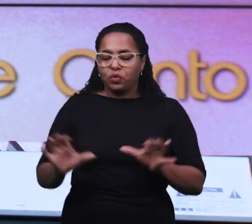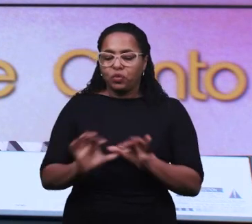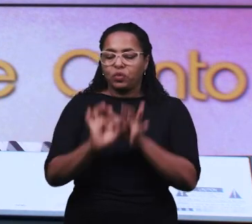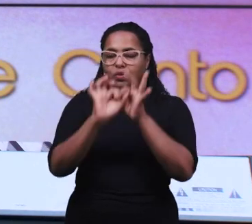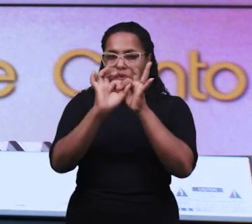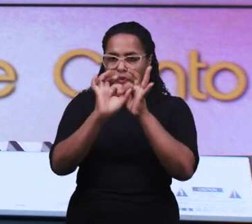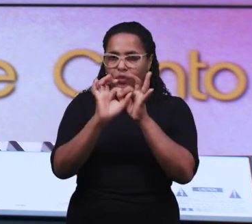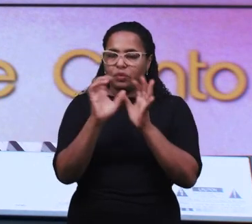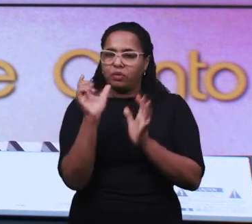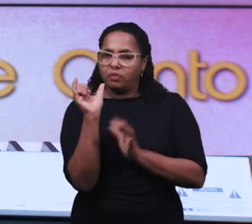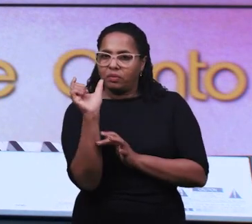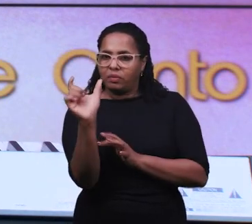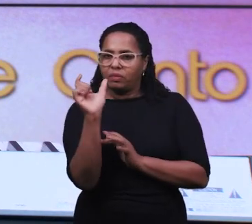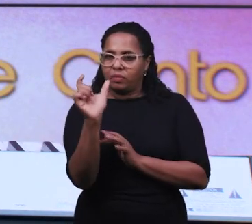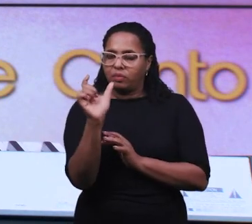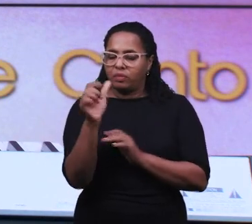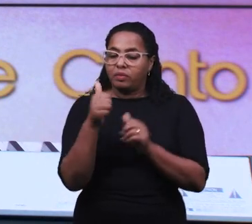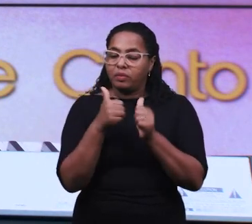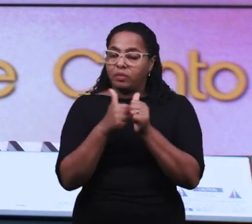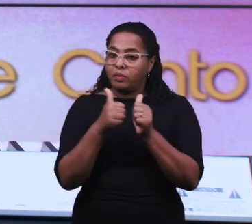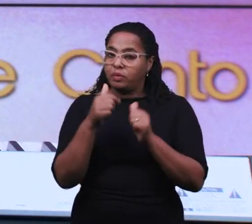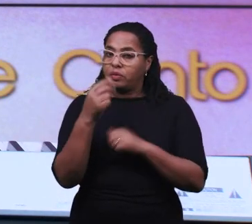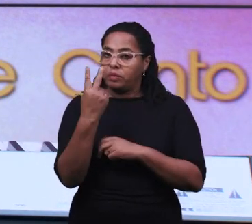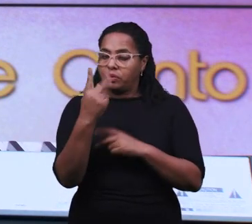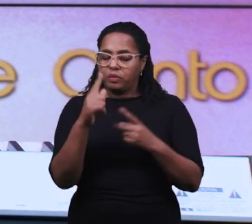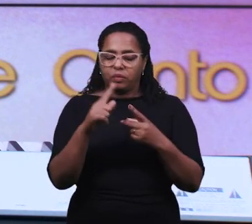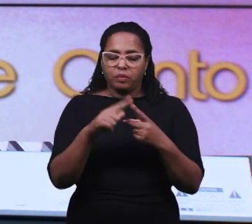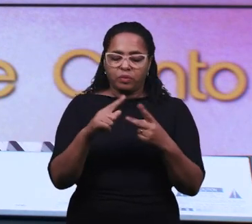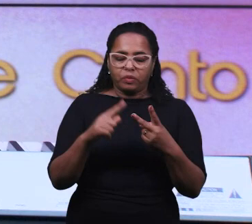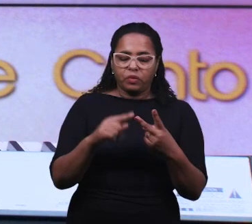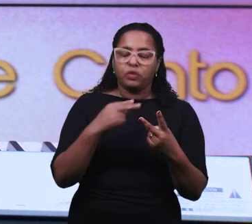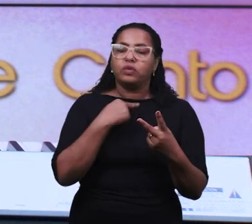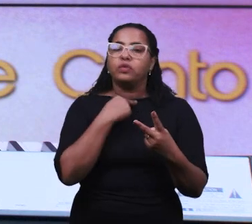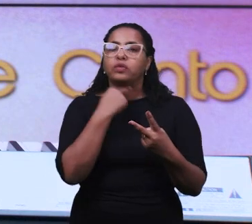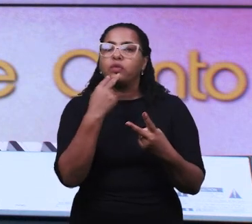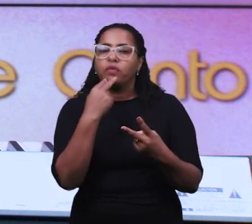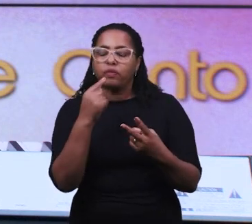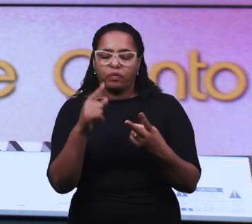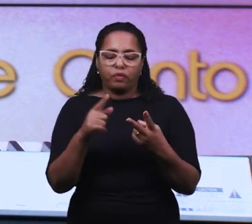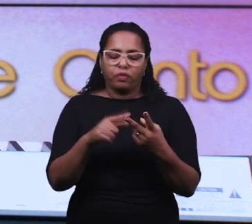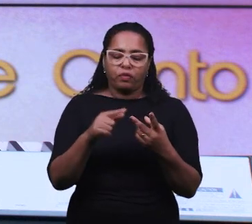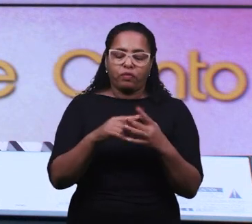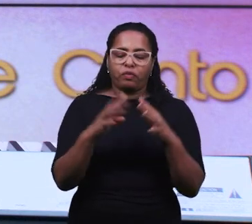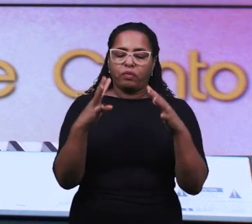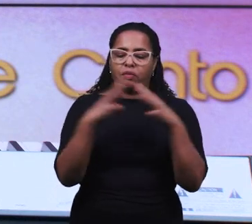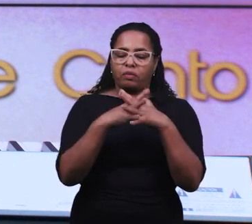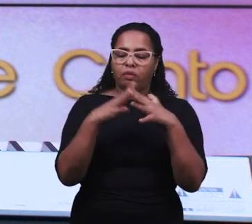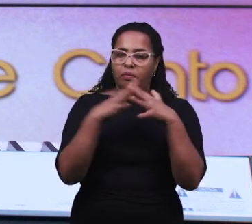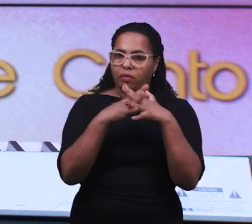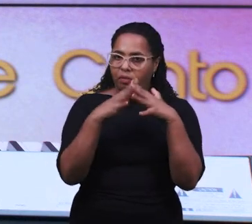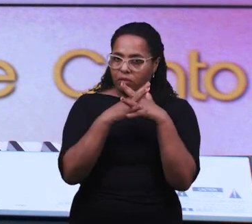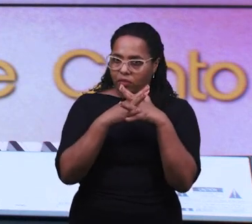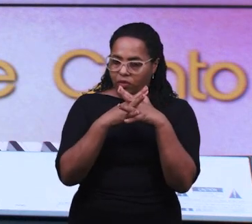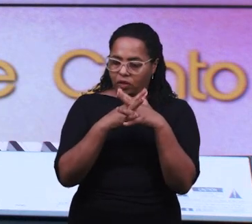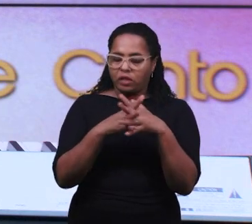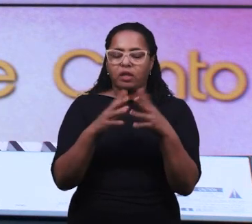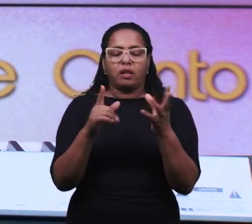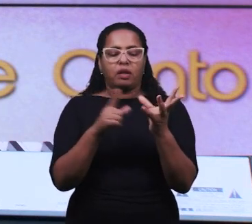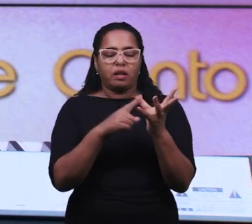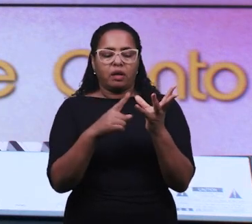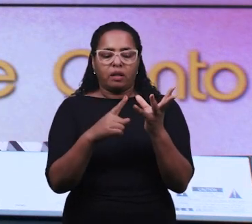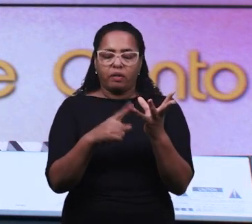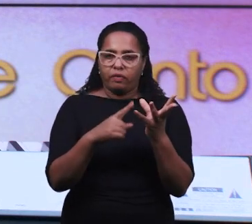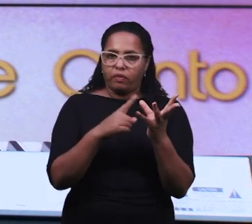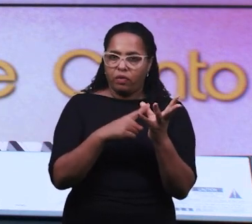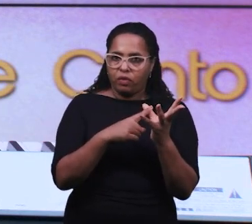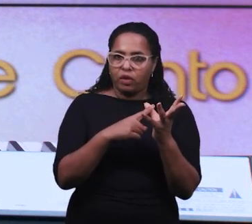das palavras, nós temos dois segmentos: segmentos vocálicos, segmentos consonantais, ou seja, as